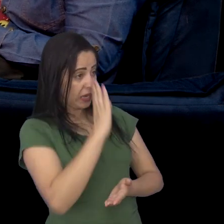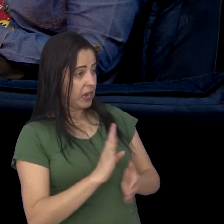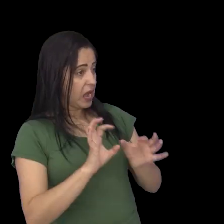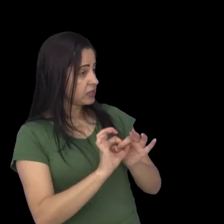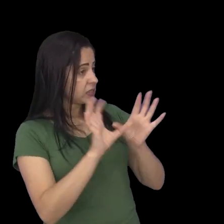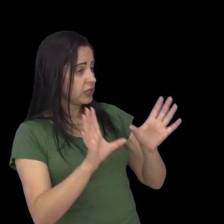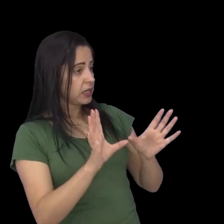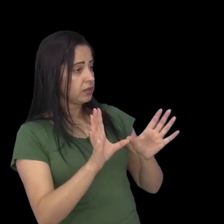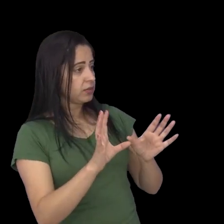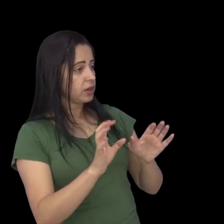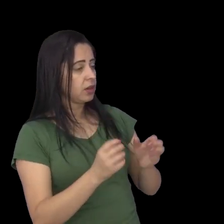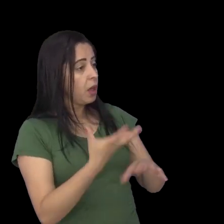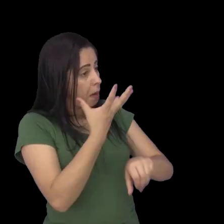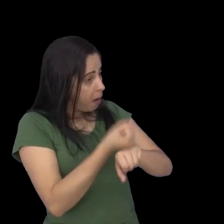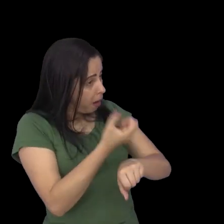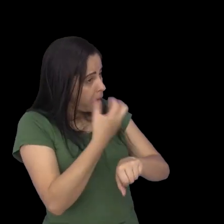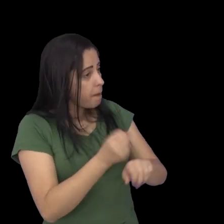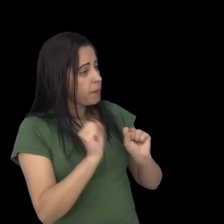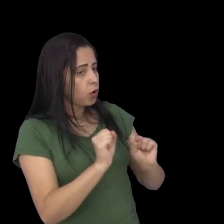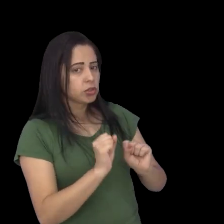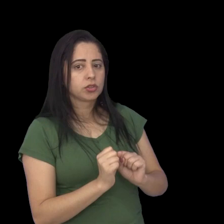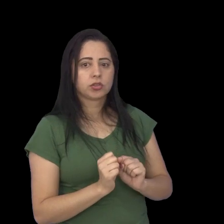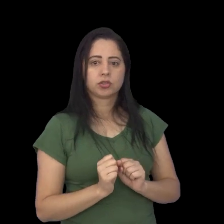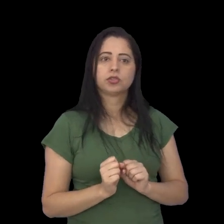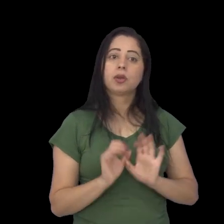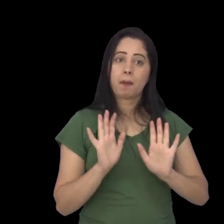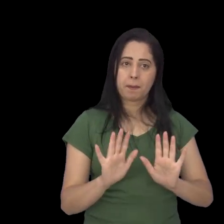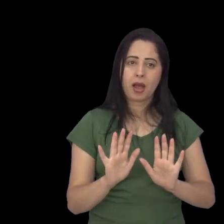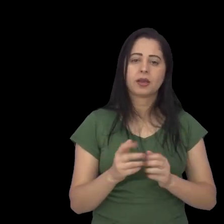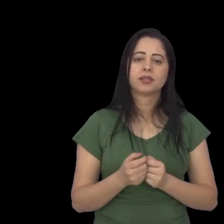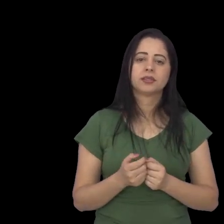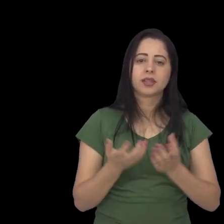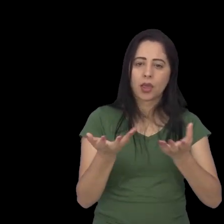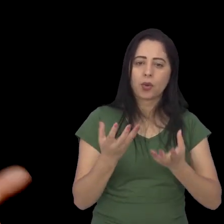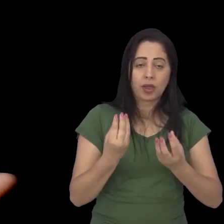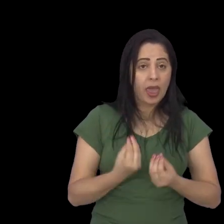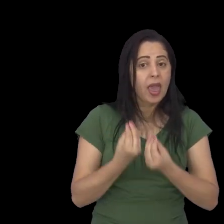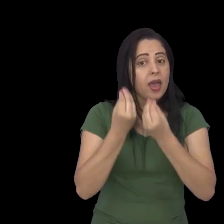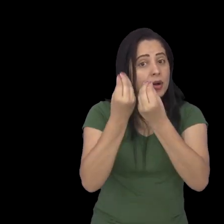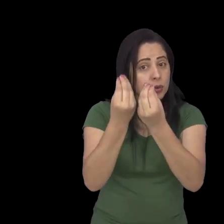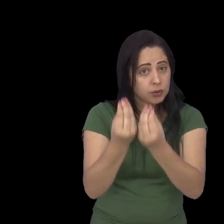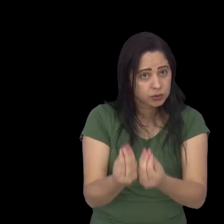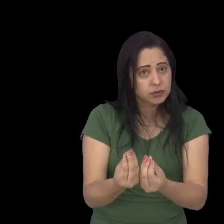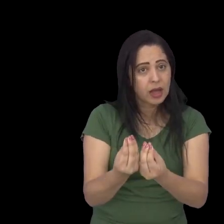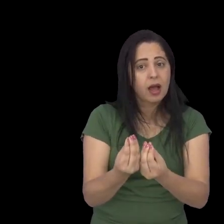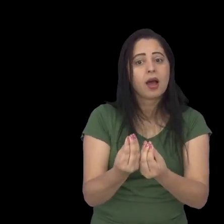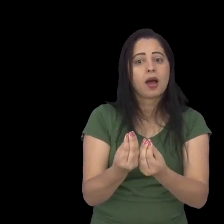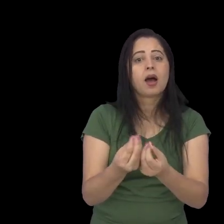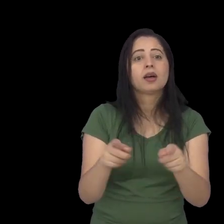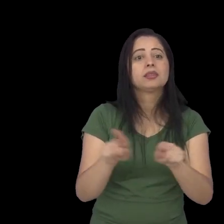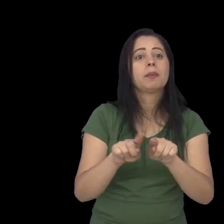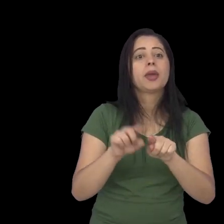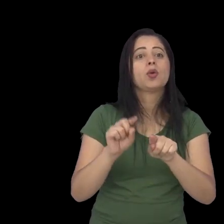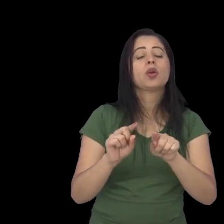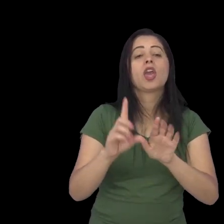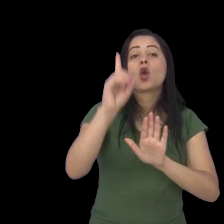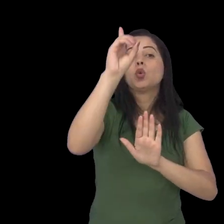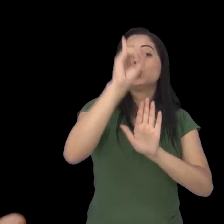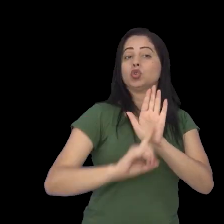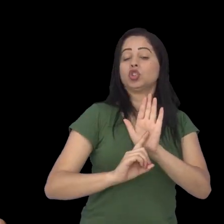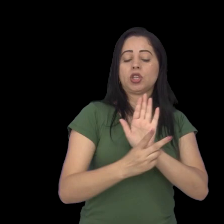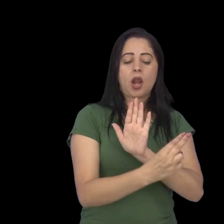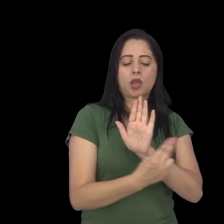qualquer pessoa pode baixar. Aí eu falei para ele, ministro, eu vim trazer, mas eu queria oferecer ao TSE os direitos autorais do livro,